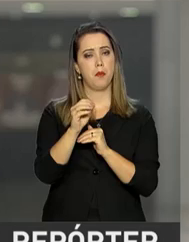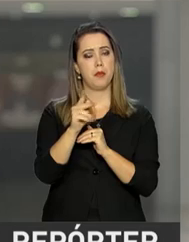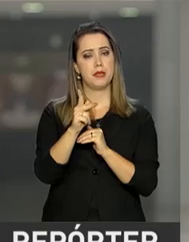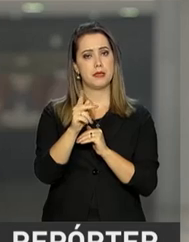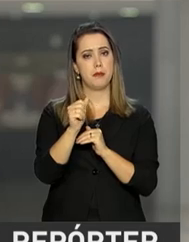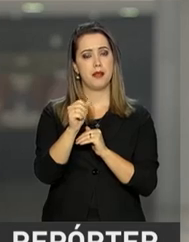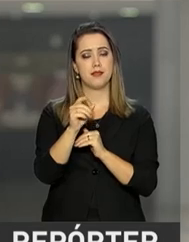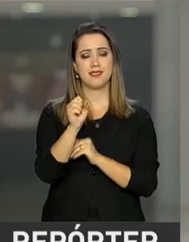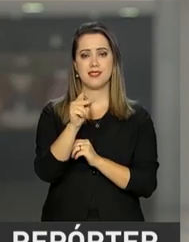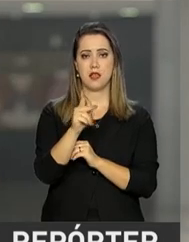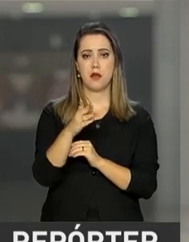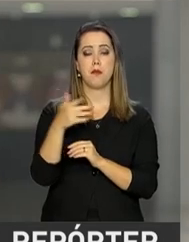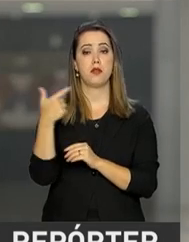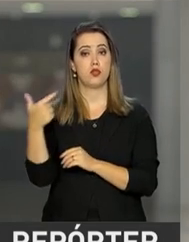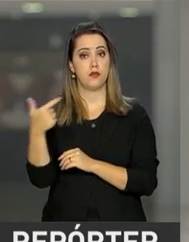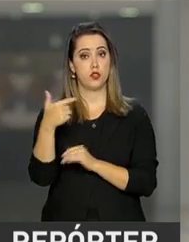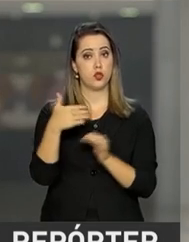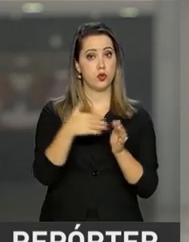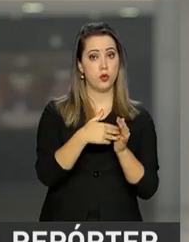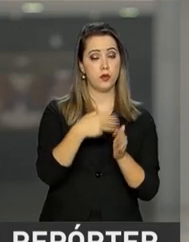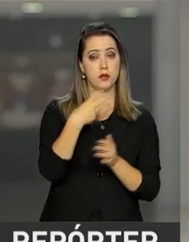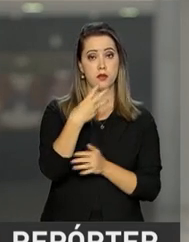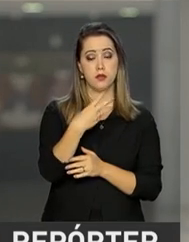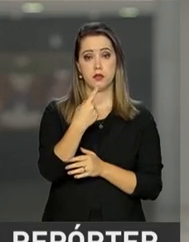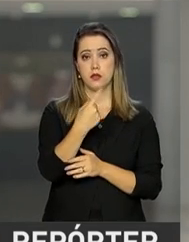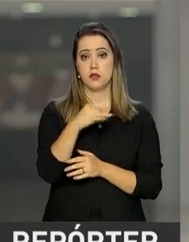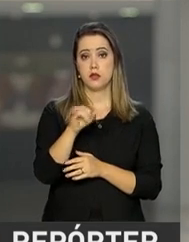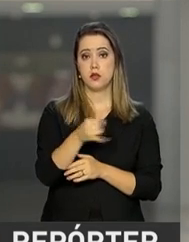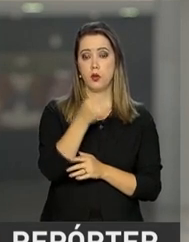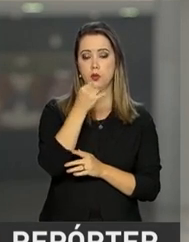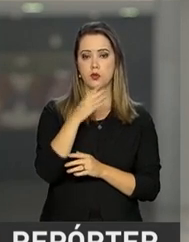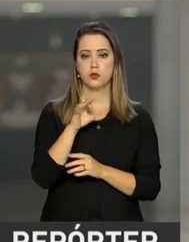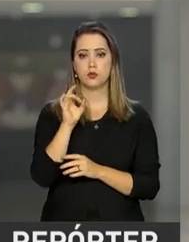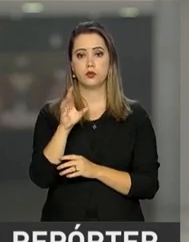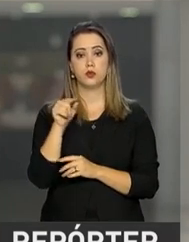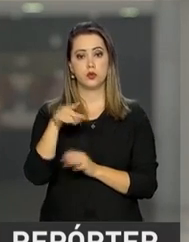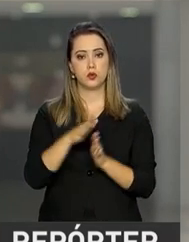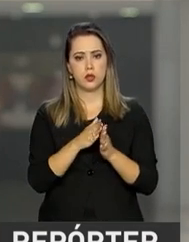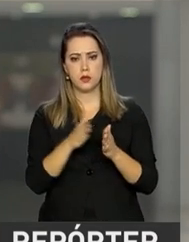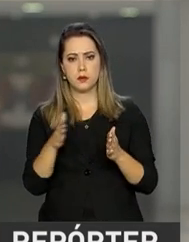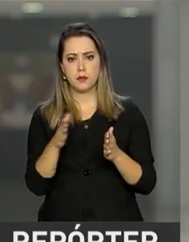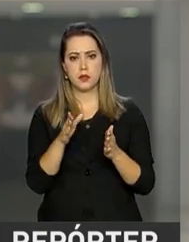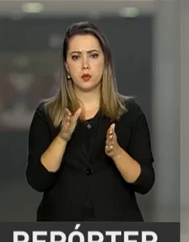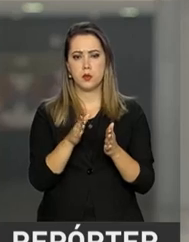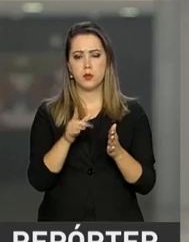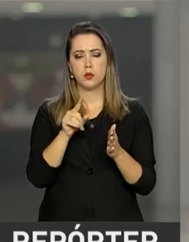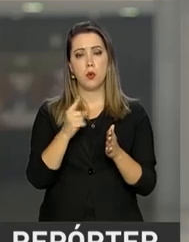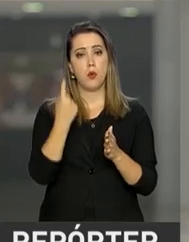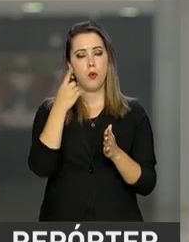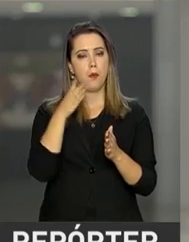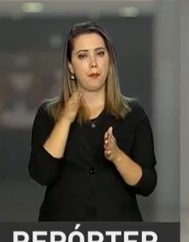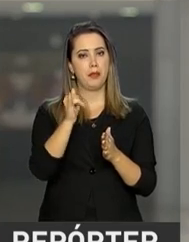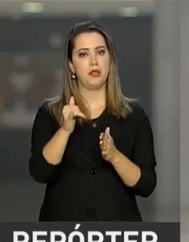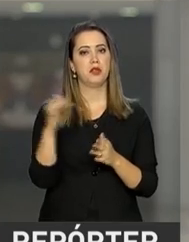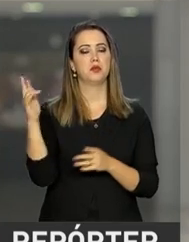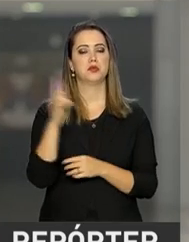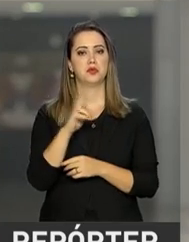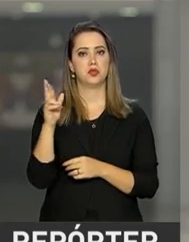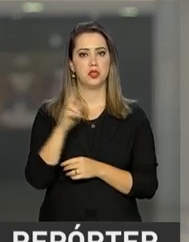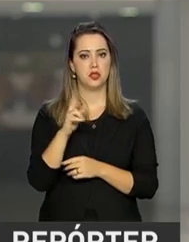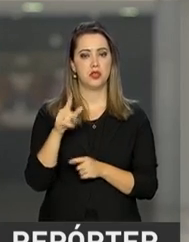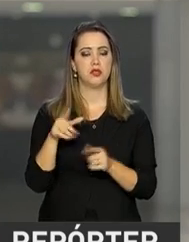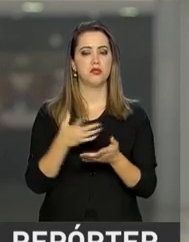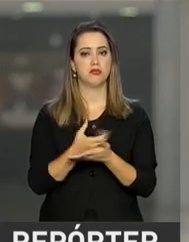dias 22 a 31 de janeiro ao todo foram sacados apenas nesse período 1 bilhão e 300 milhões